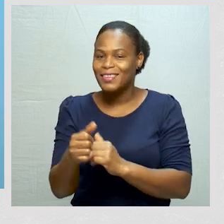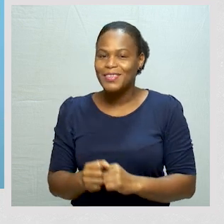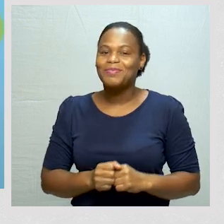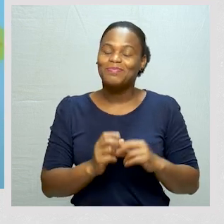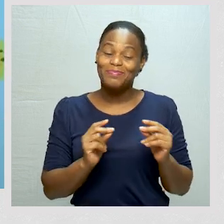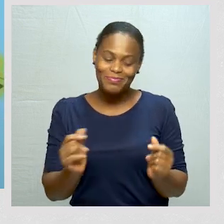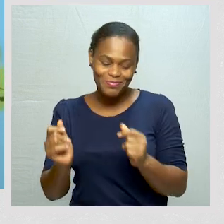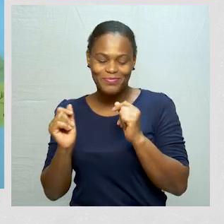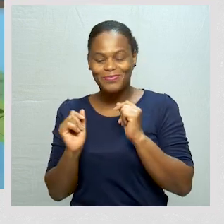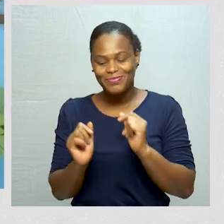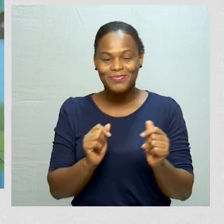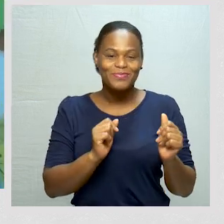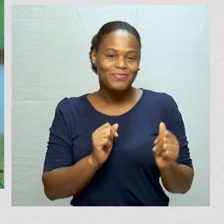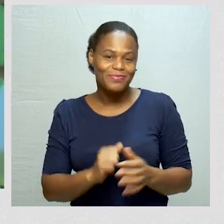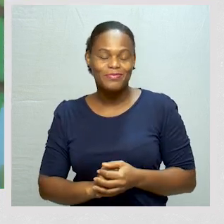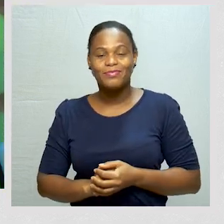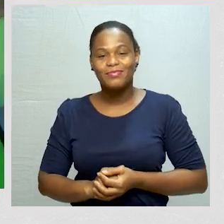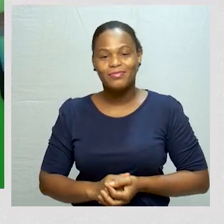amanhã.